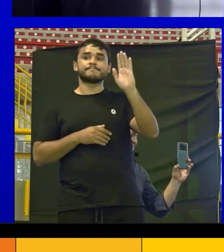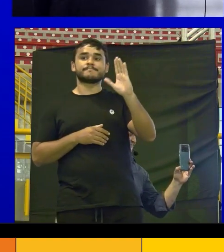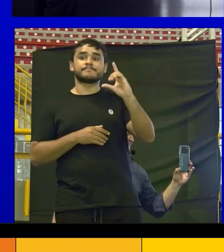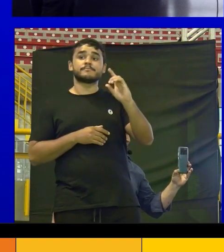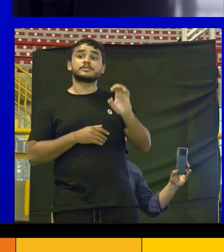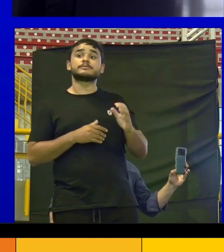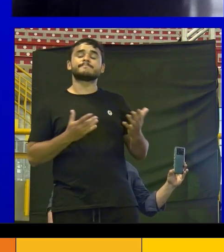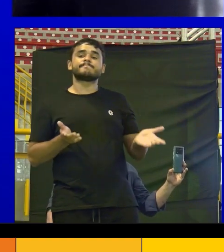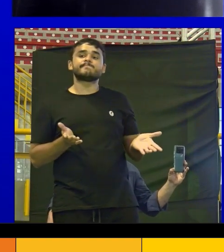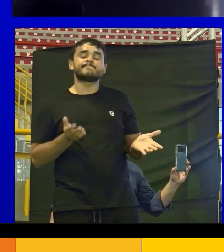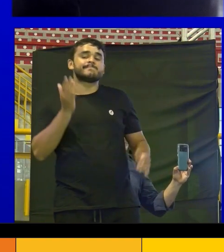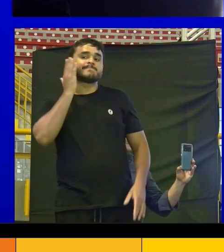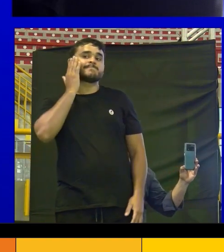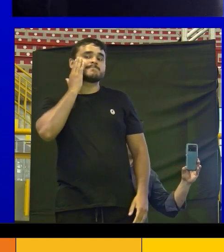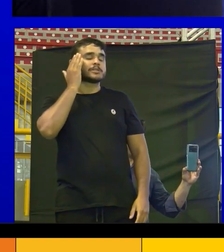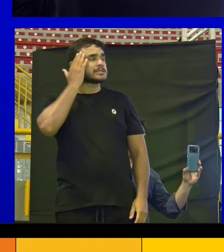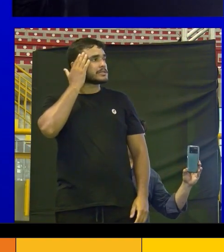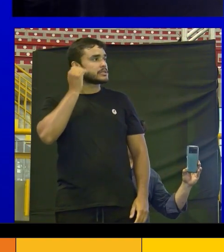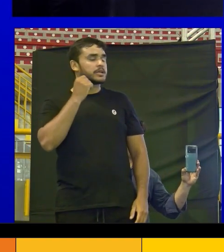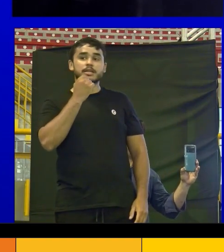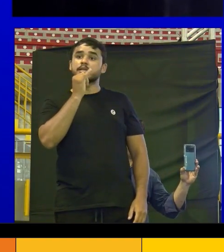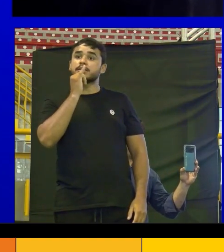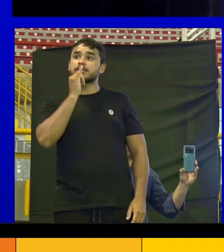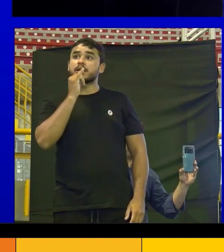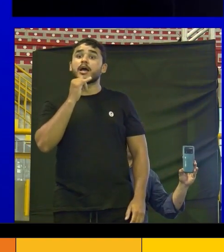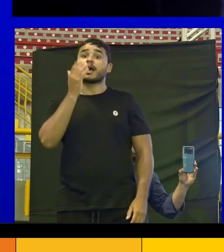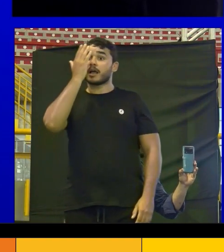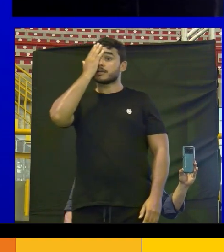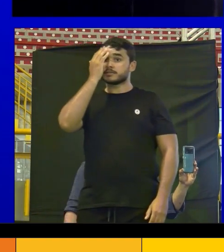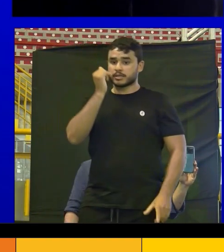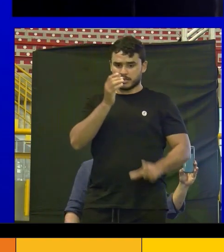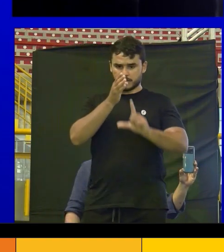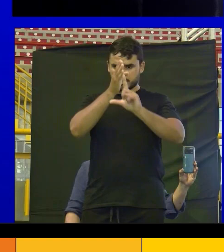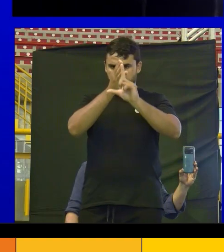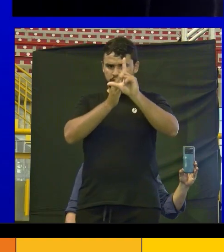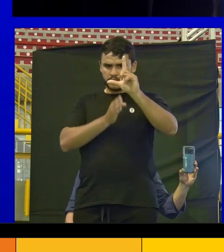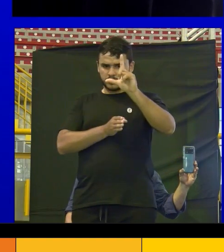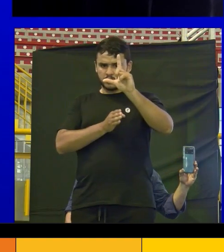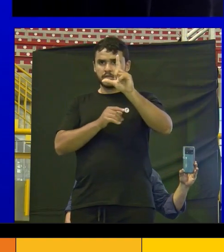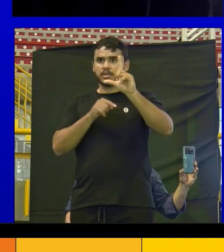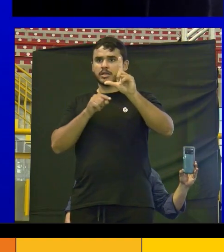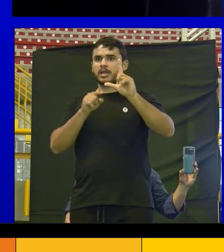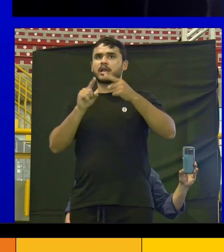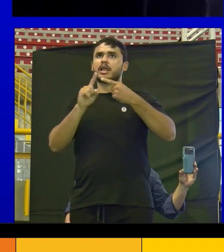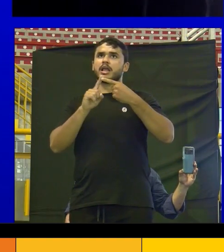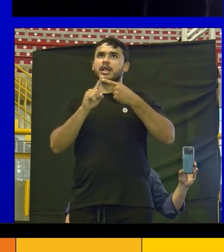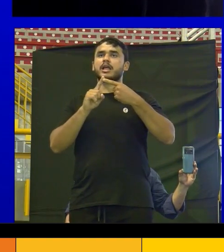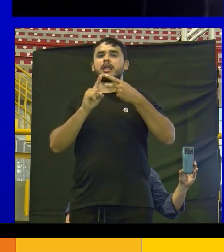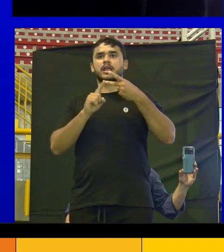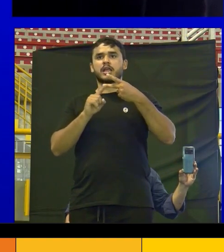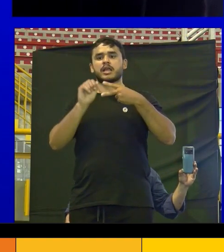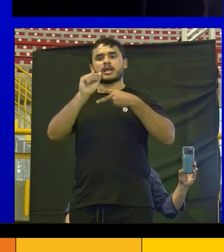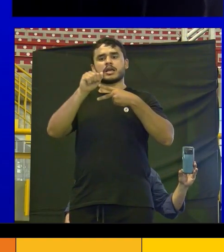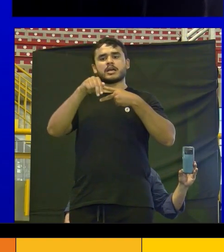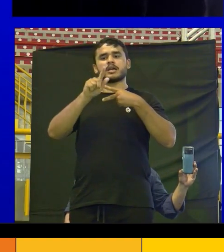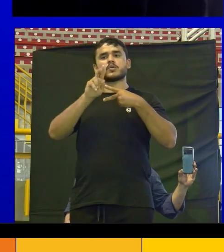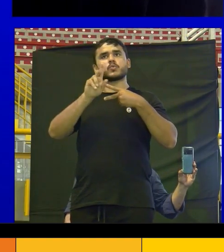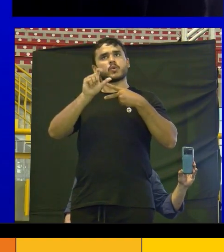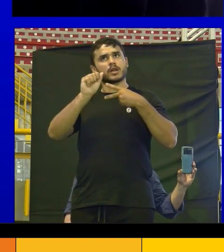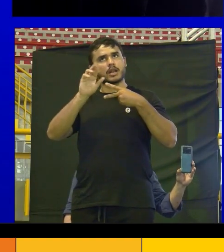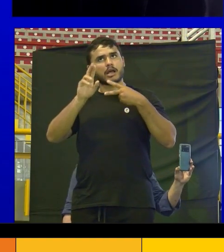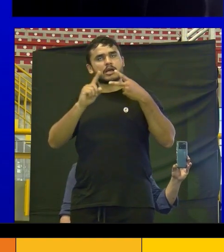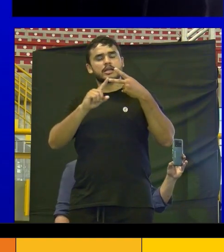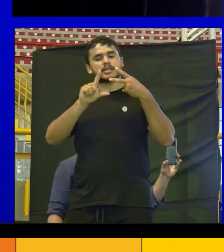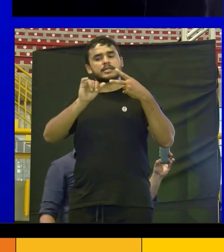se eu soubesse somente a definição de coeficiente linear, eu marcaria